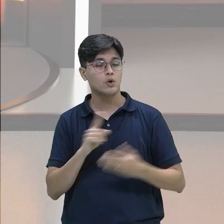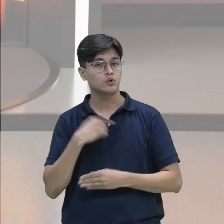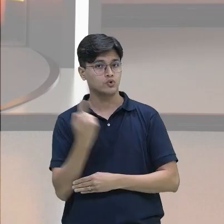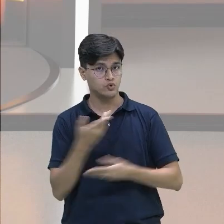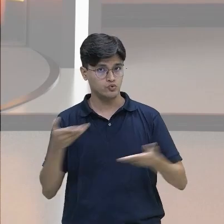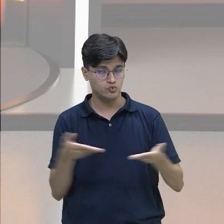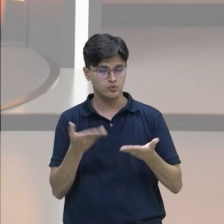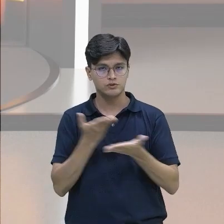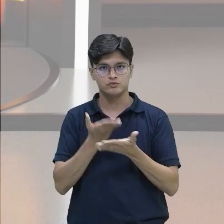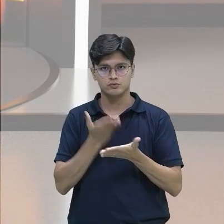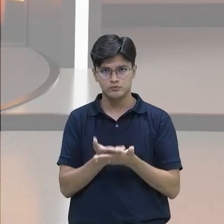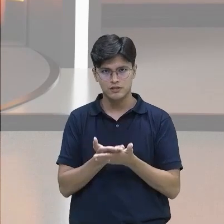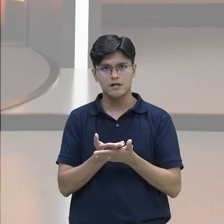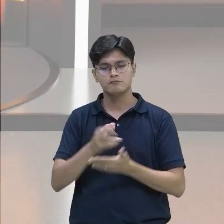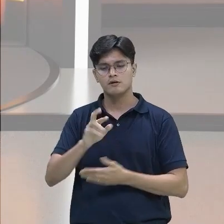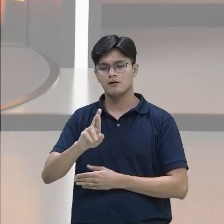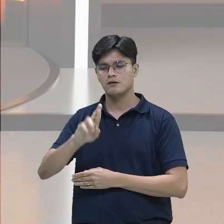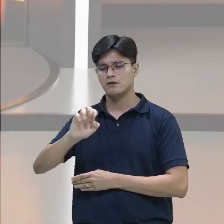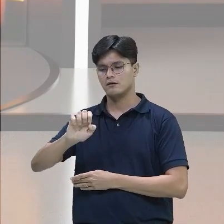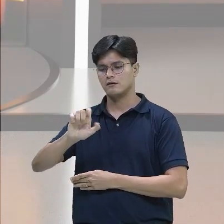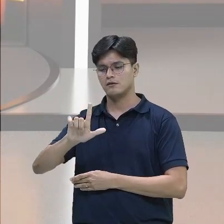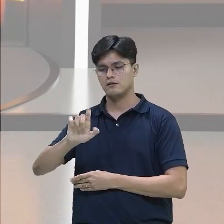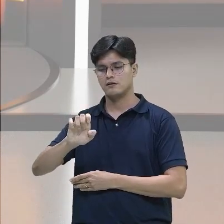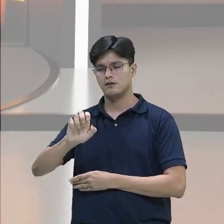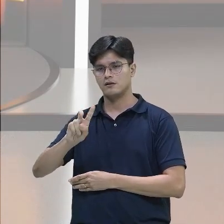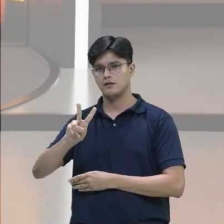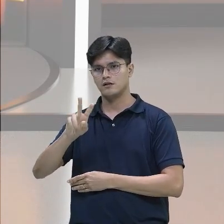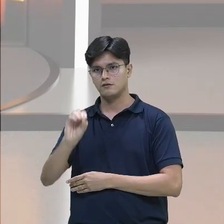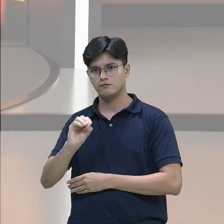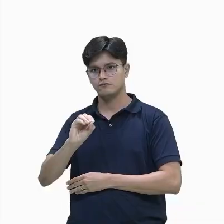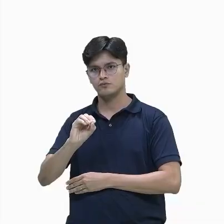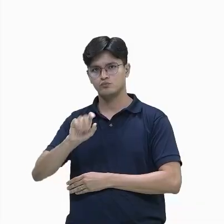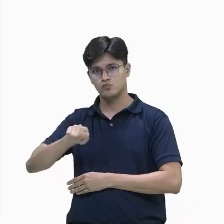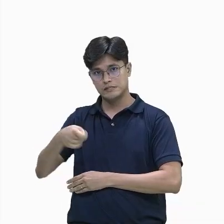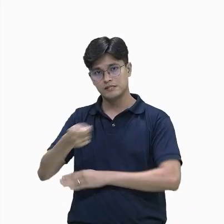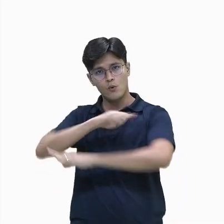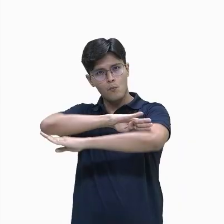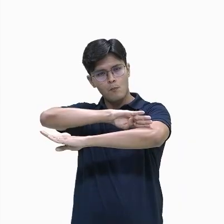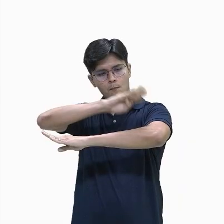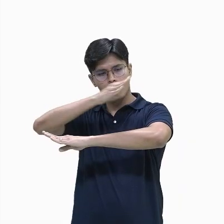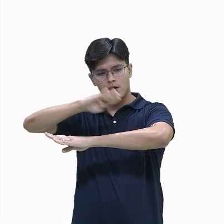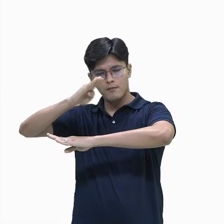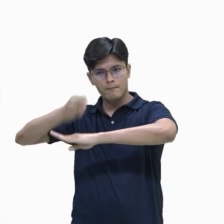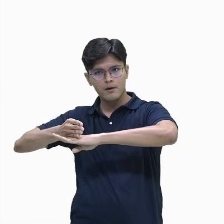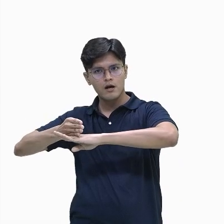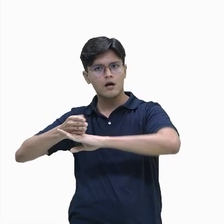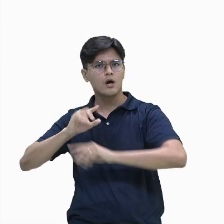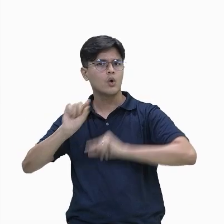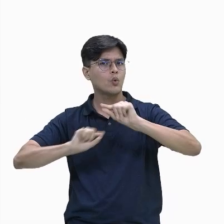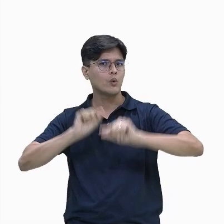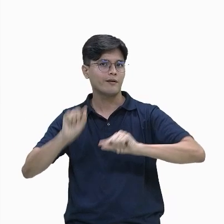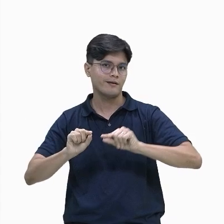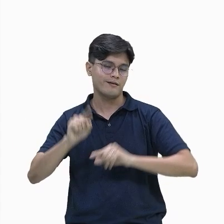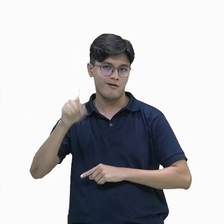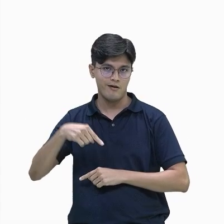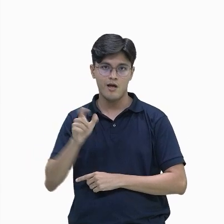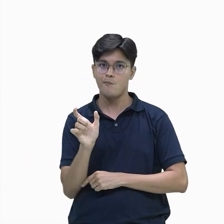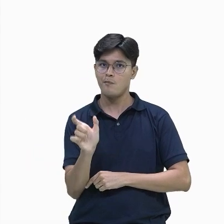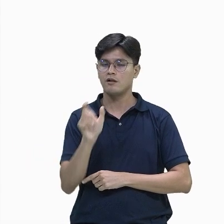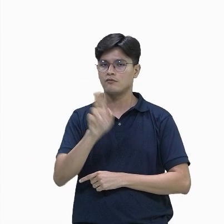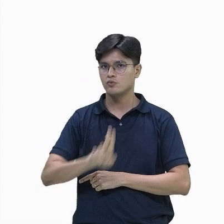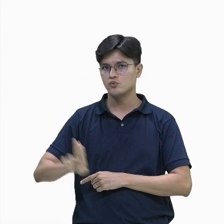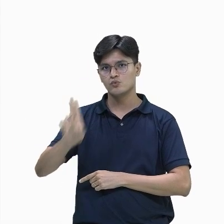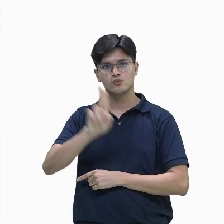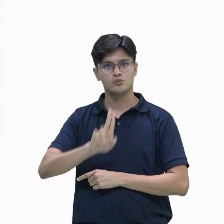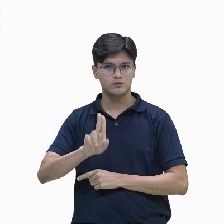é relevo? Gente, o relevo, né, é o termo usado para descrever